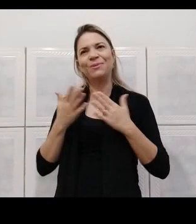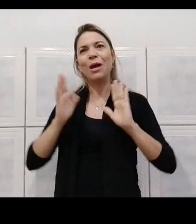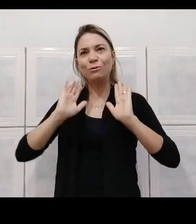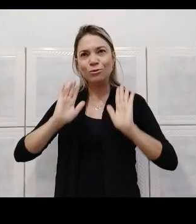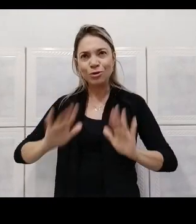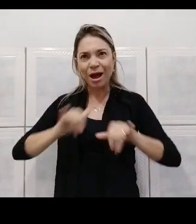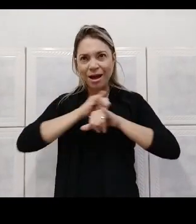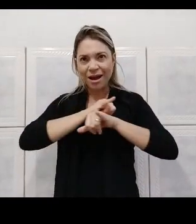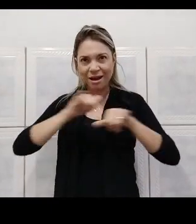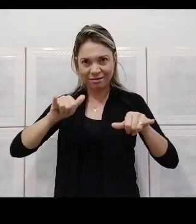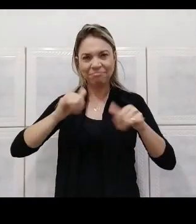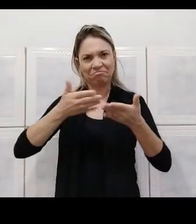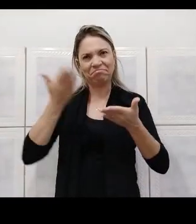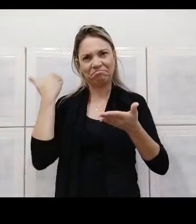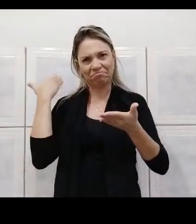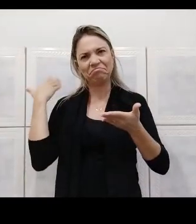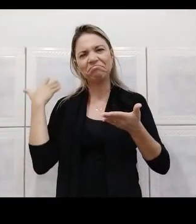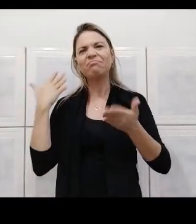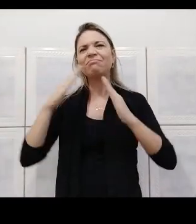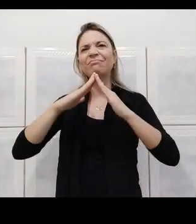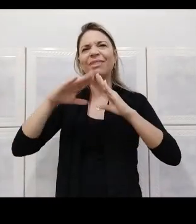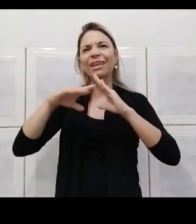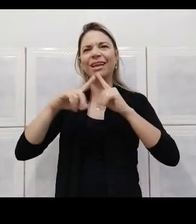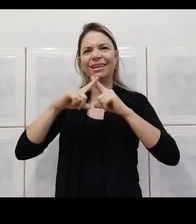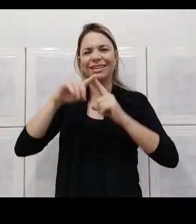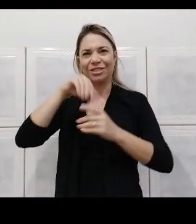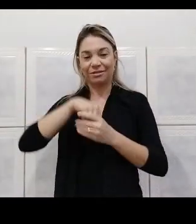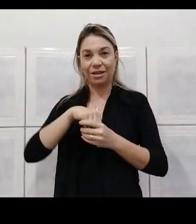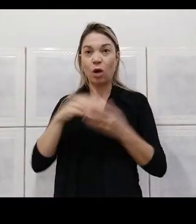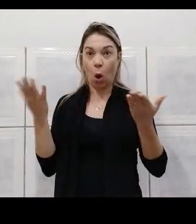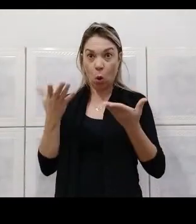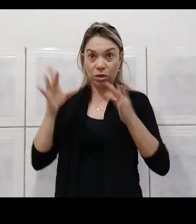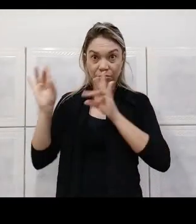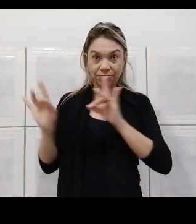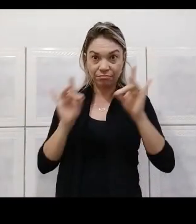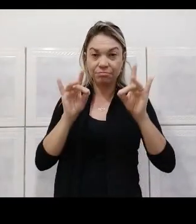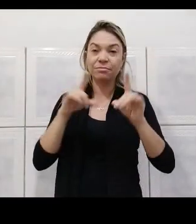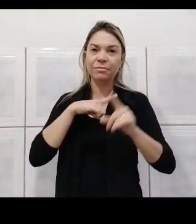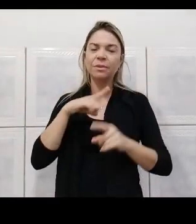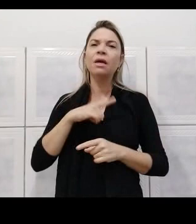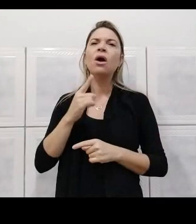algum momento o que digo aqui nessa manhã, que eu conheci uma mulher